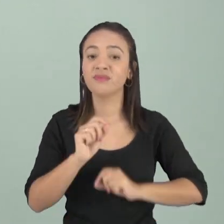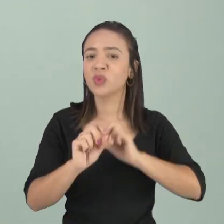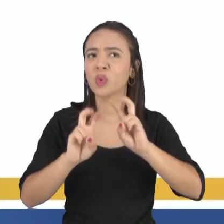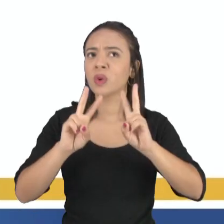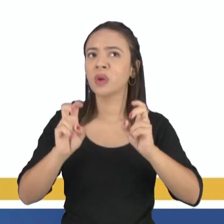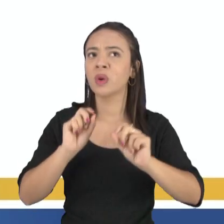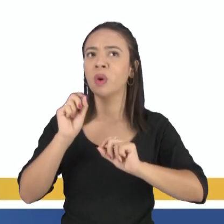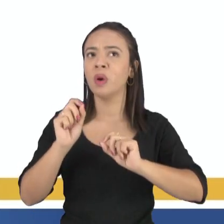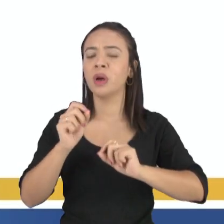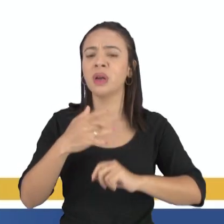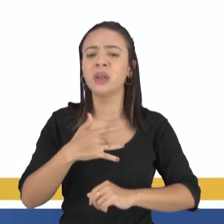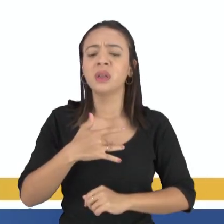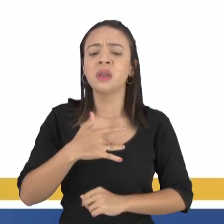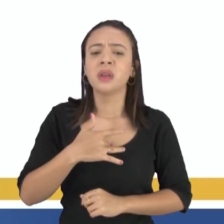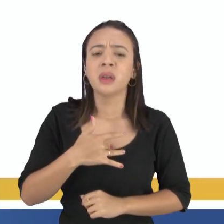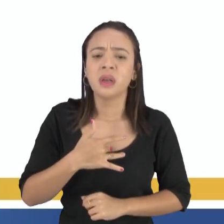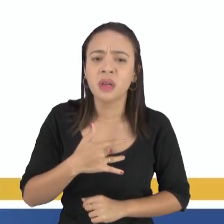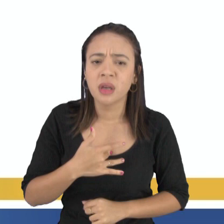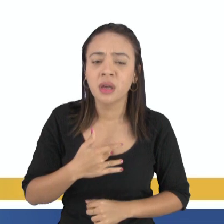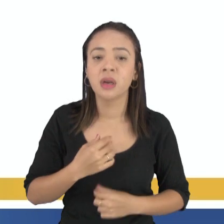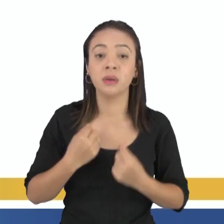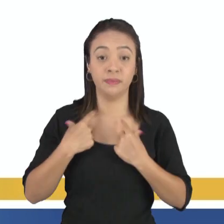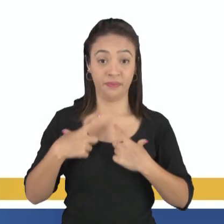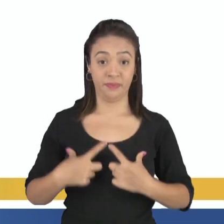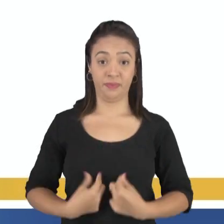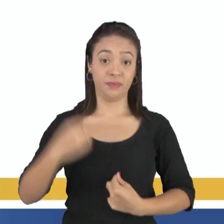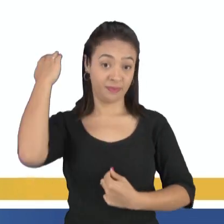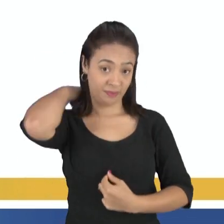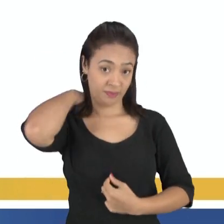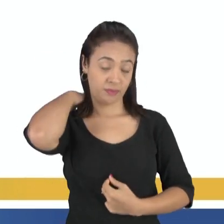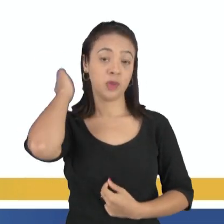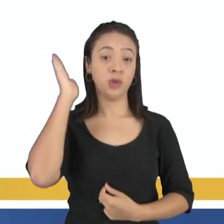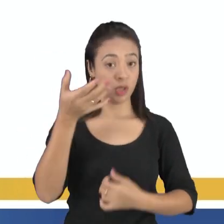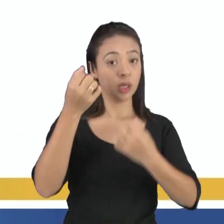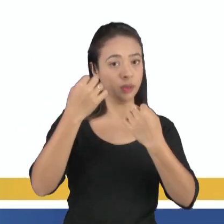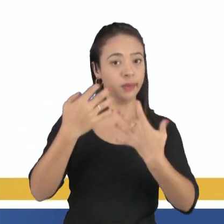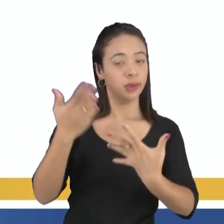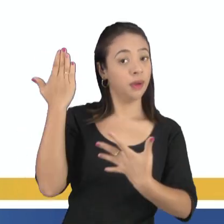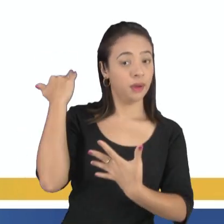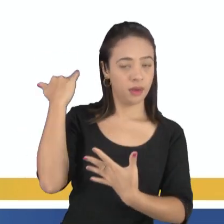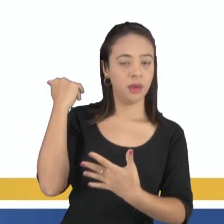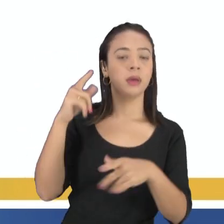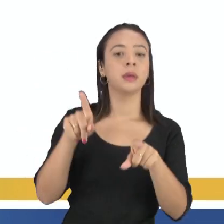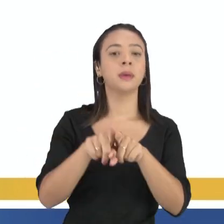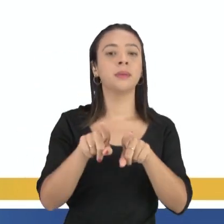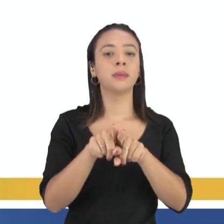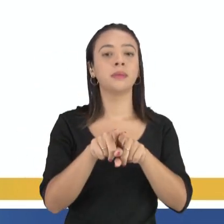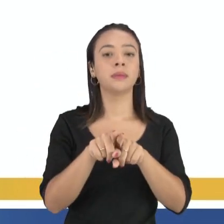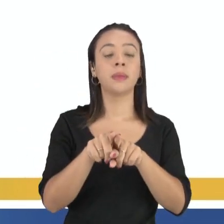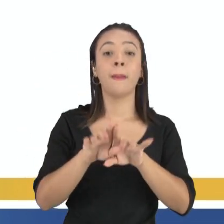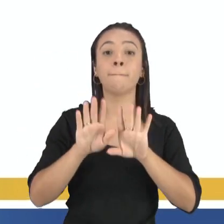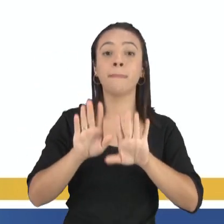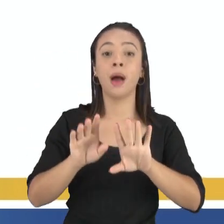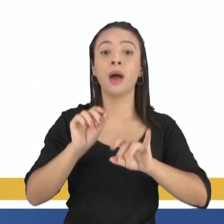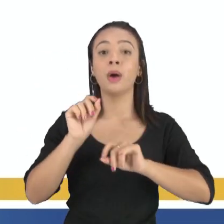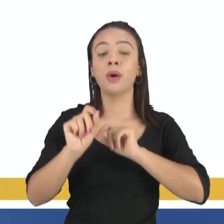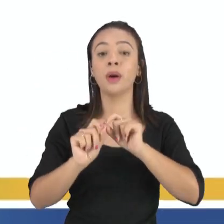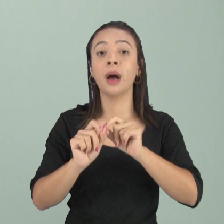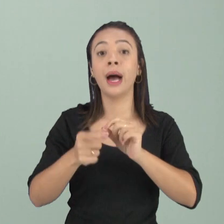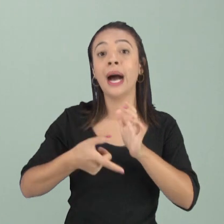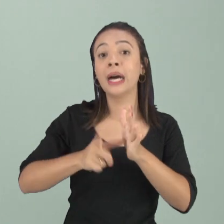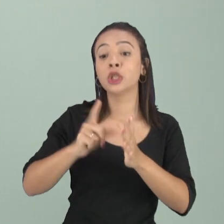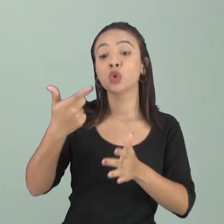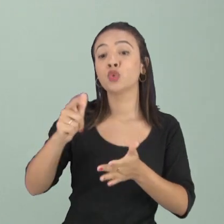é a tuberculose pulmonar, que eu já dei aula para vocês, alguns meses atrás, e aí não tive a oportunidade de